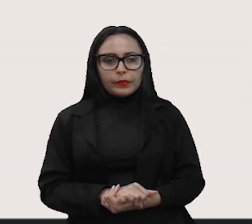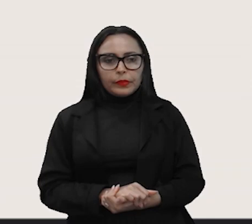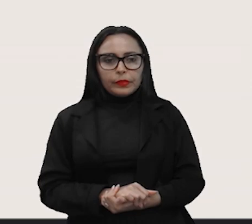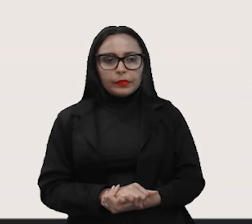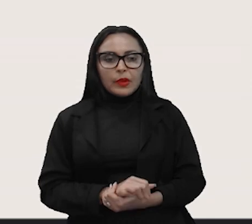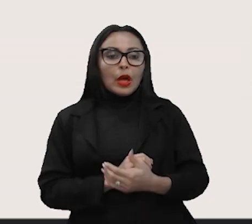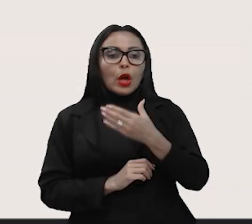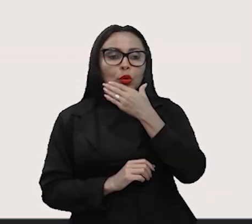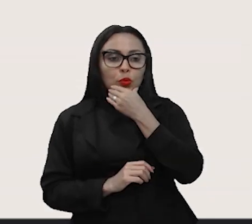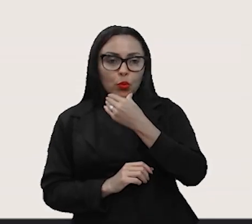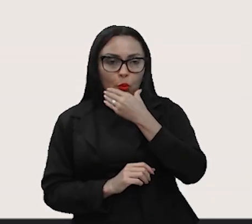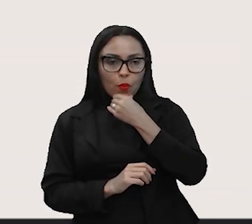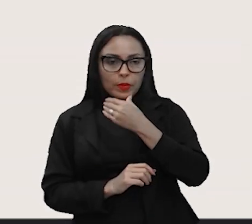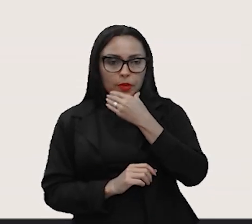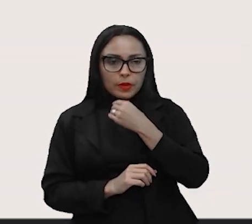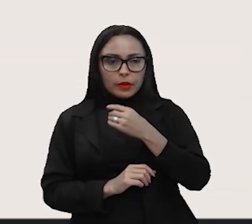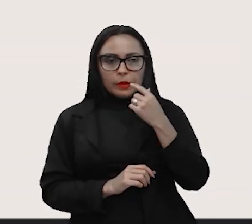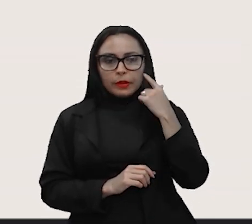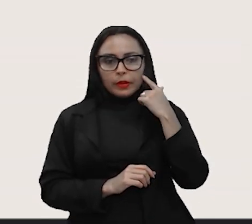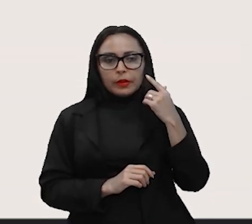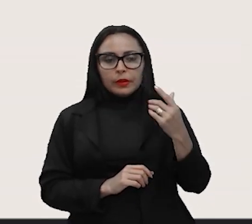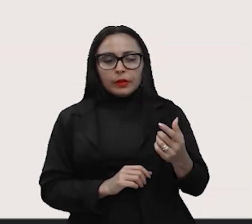que são os testículos.